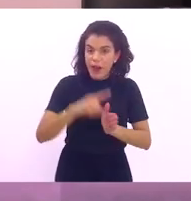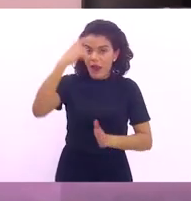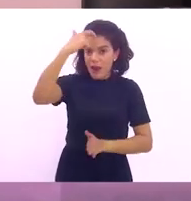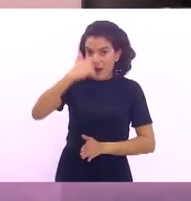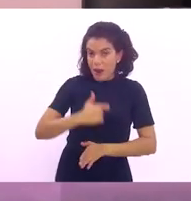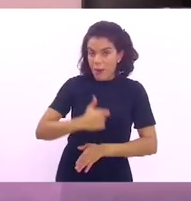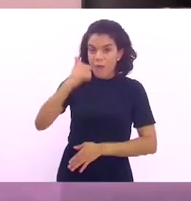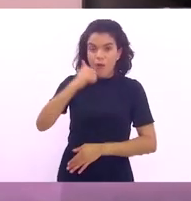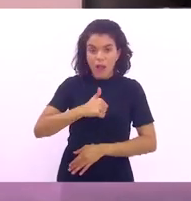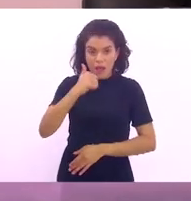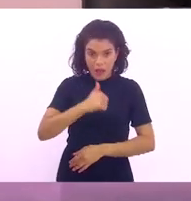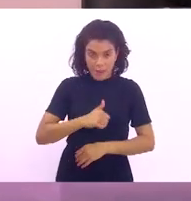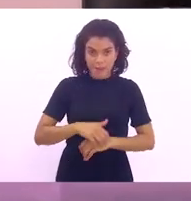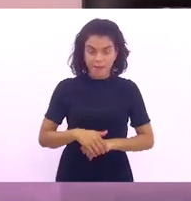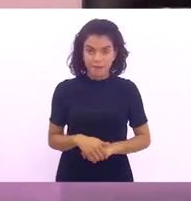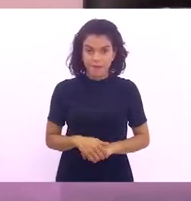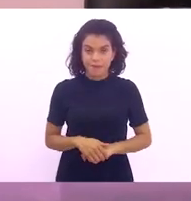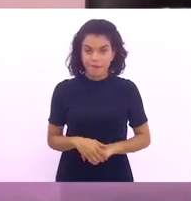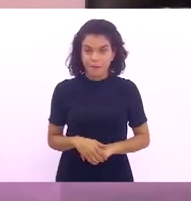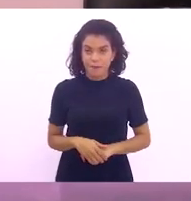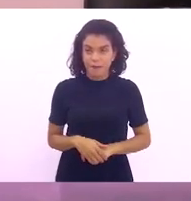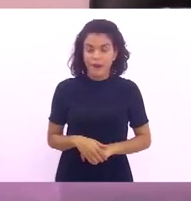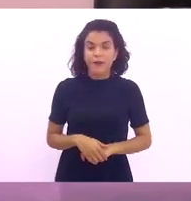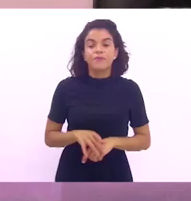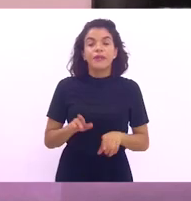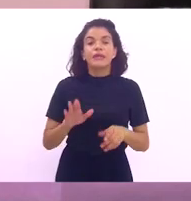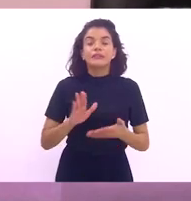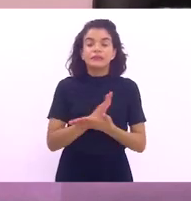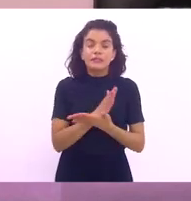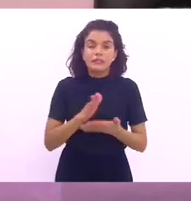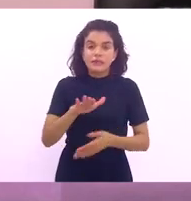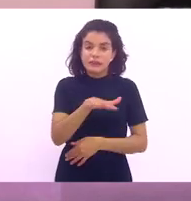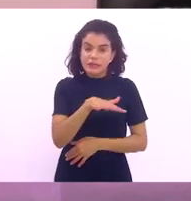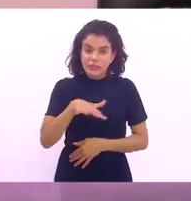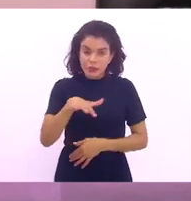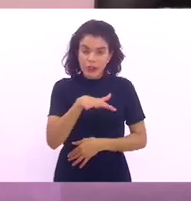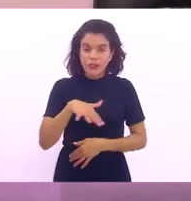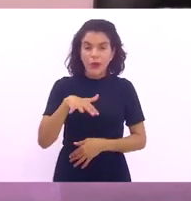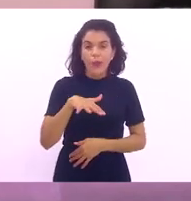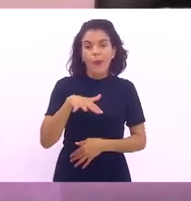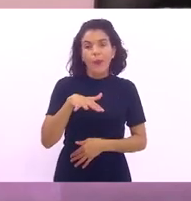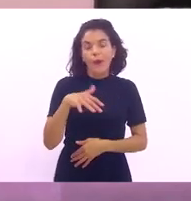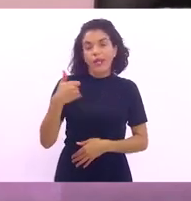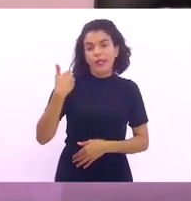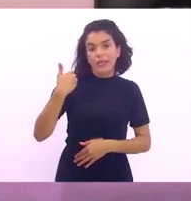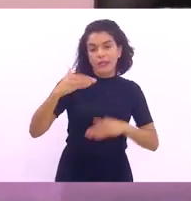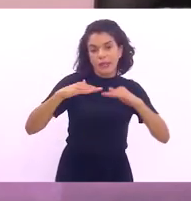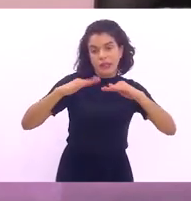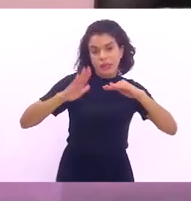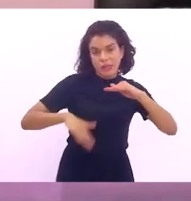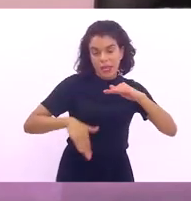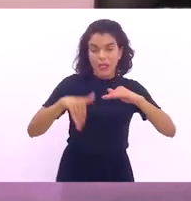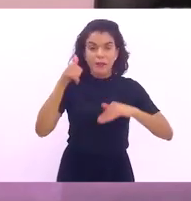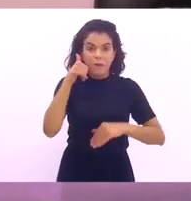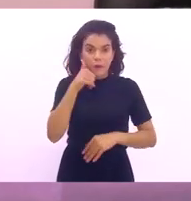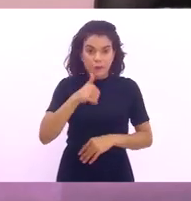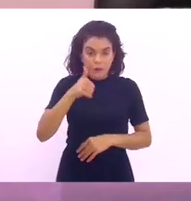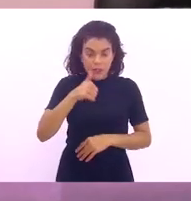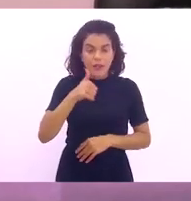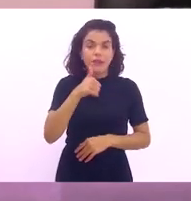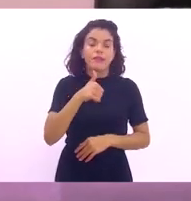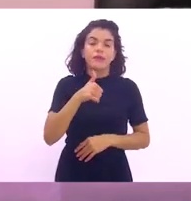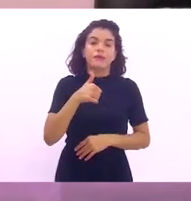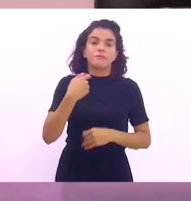Legista mulher exceto em casos de menor de idade do sexo feminino que